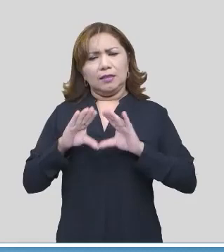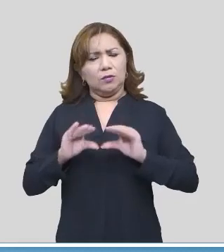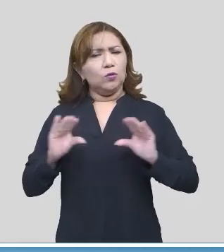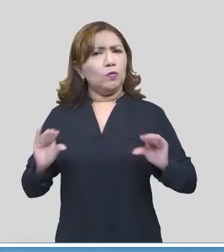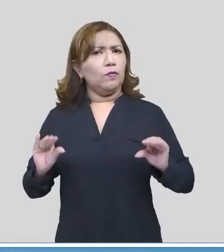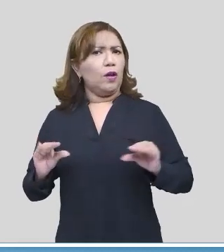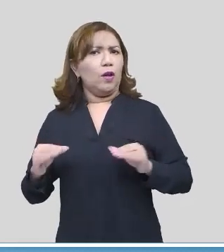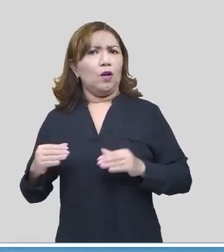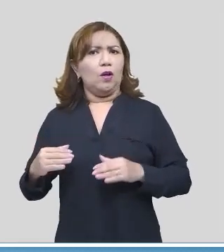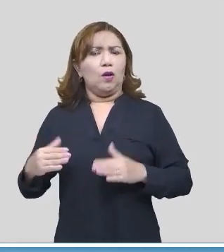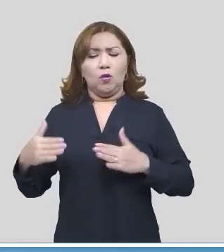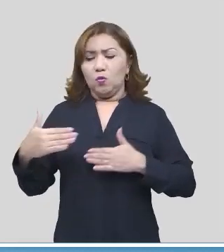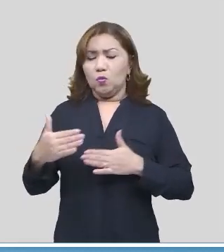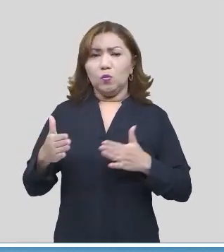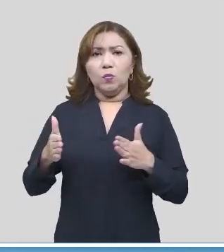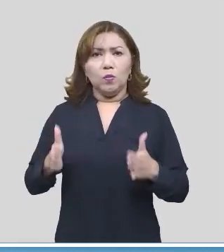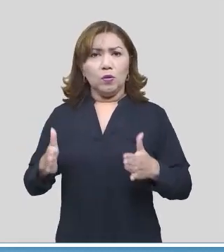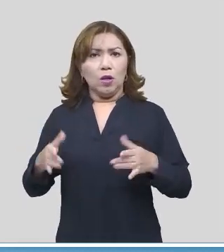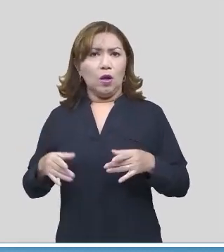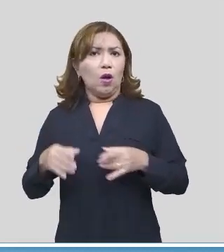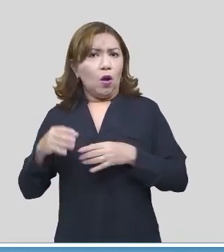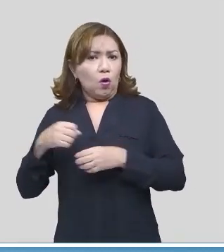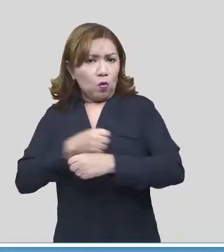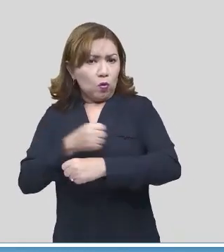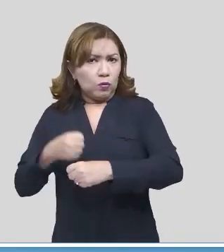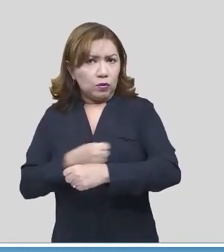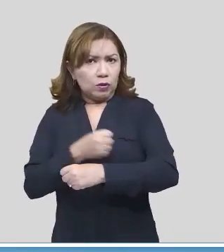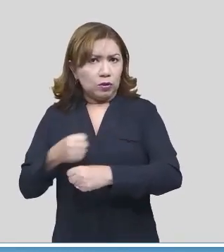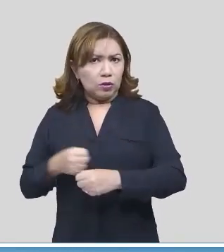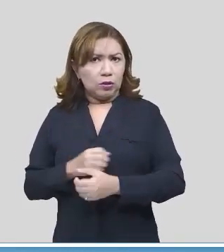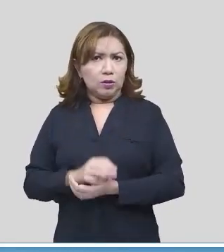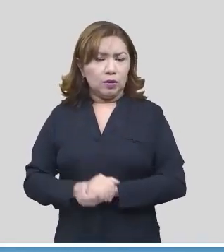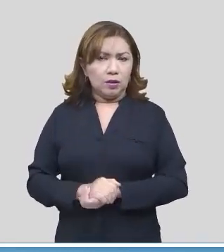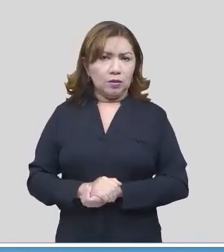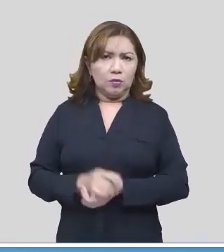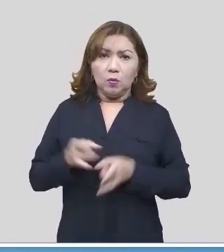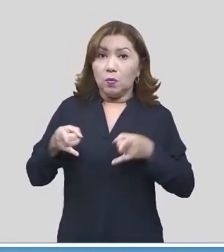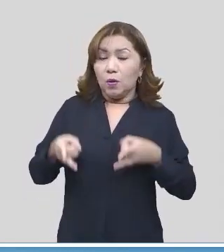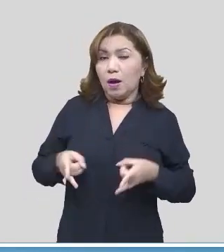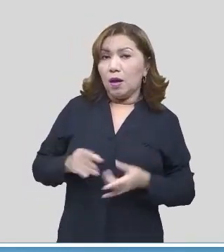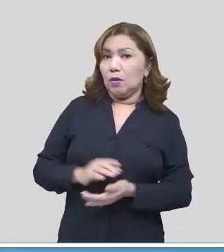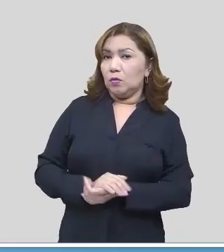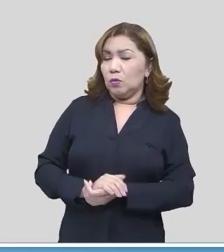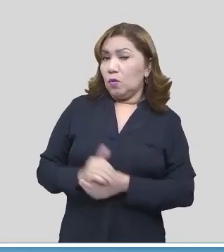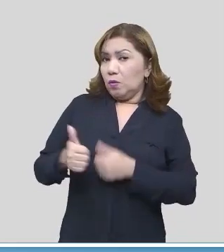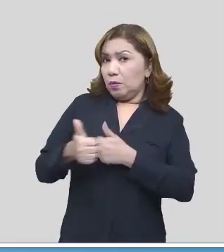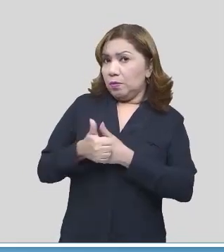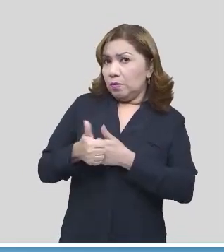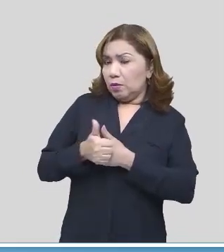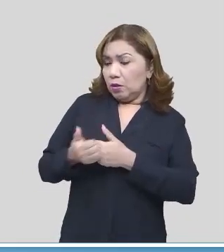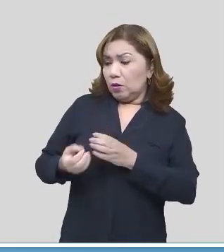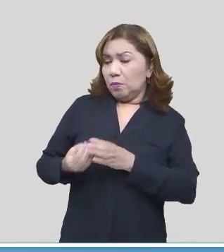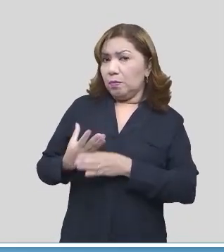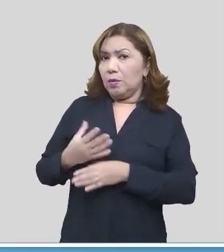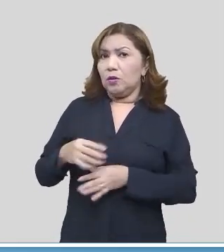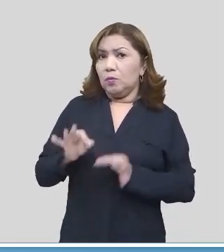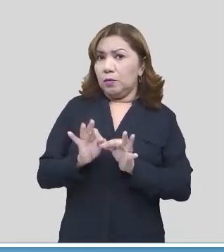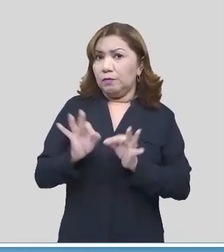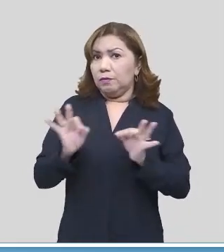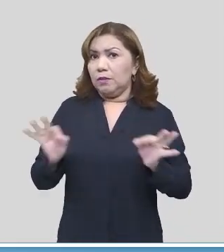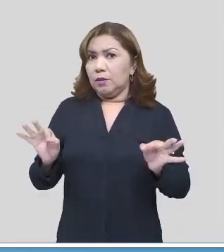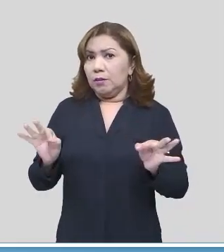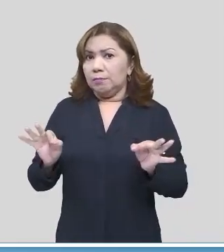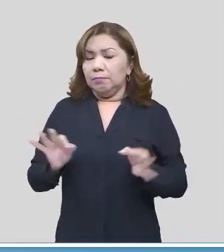cozinha, aparecia ao meu lado uma fita métrica, lembram? Apareceu uma fita